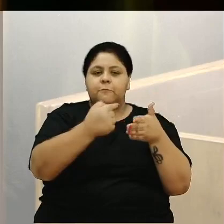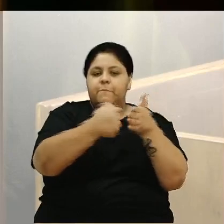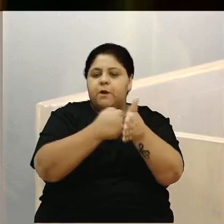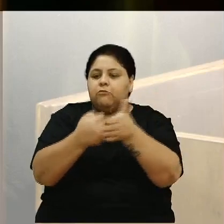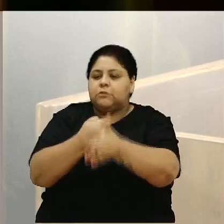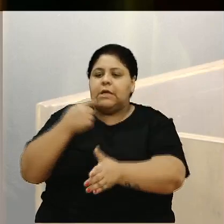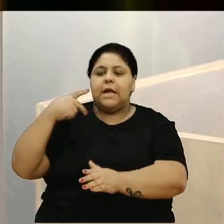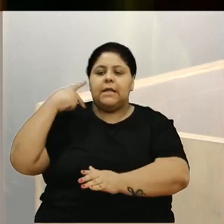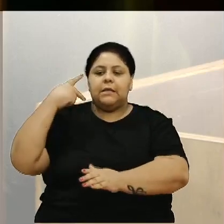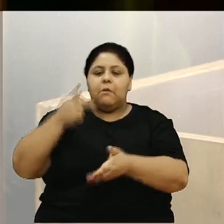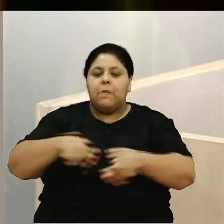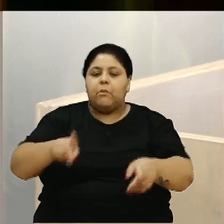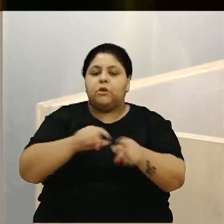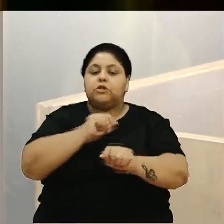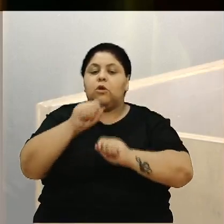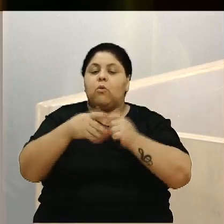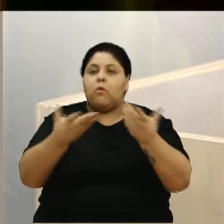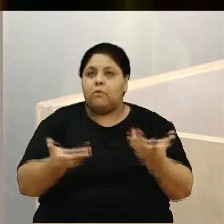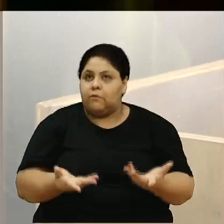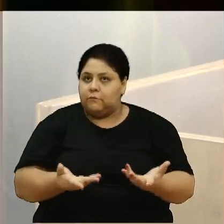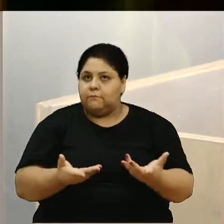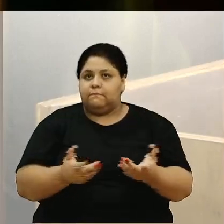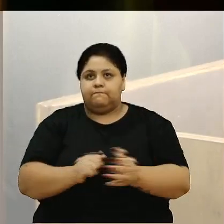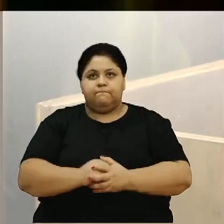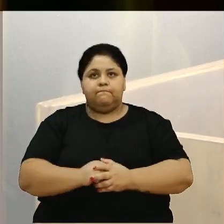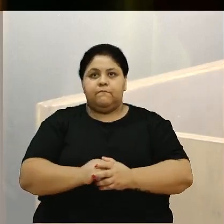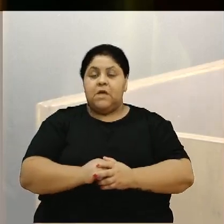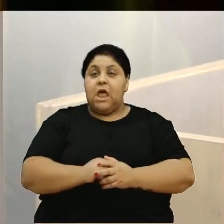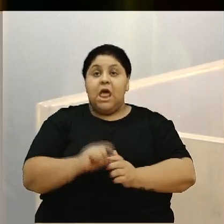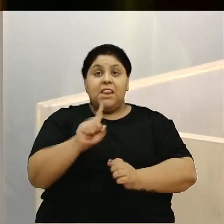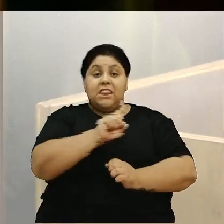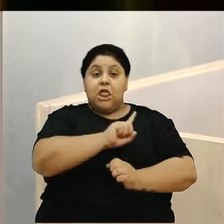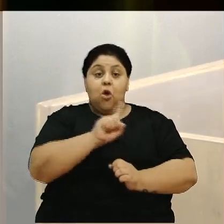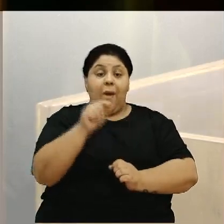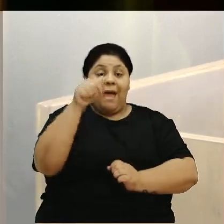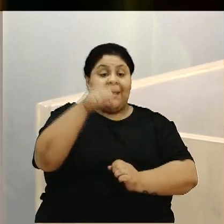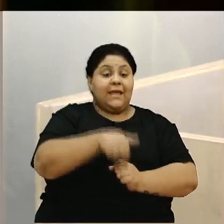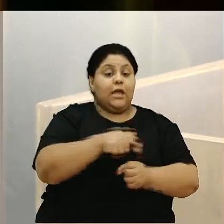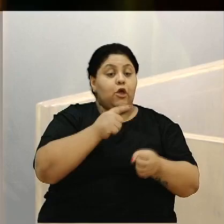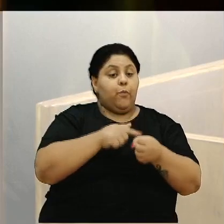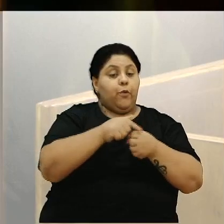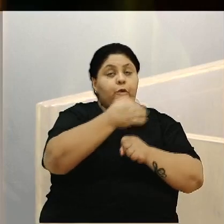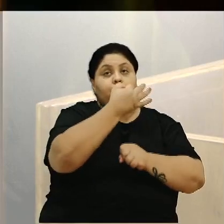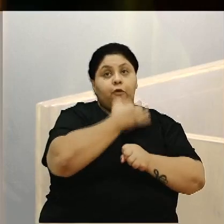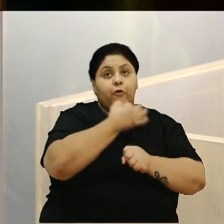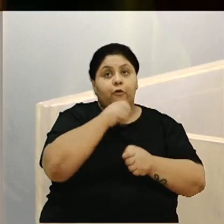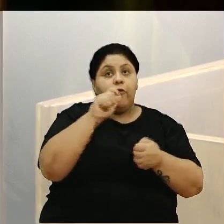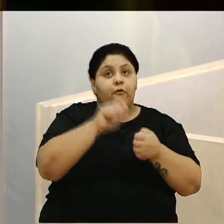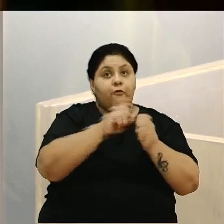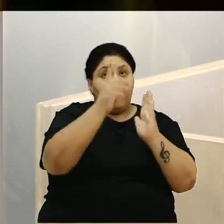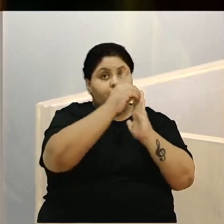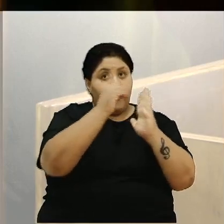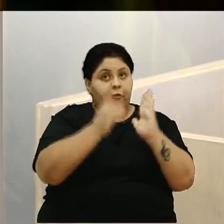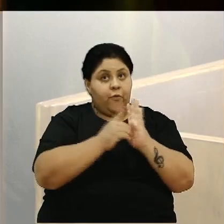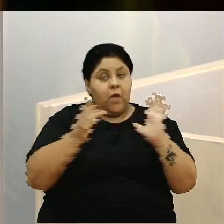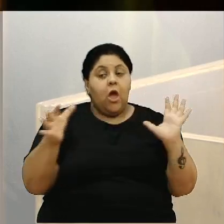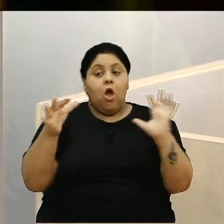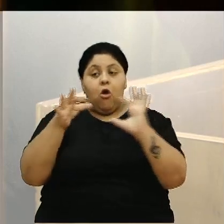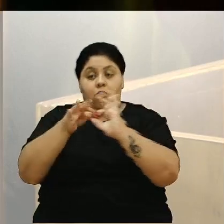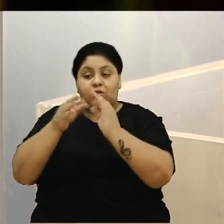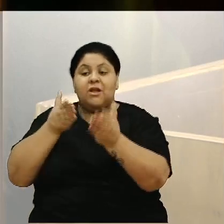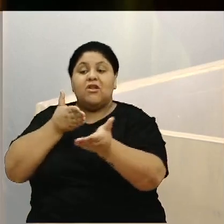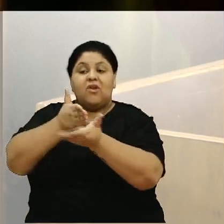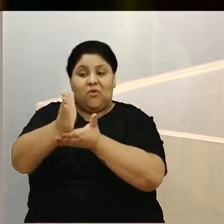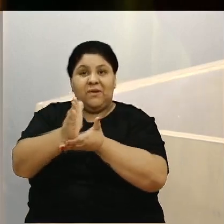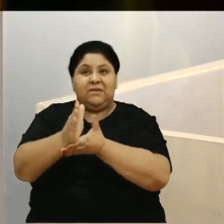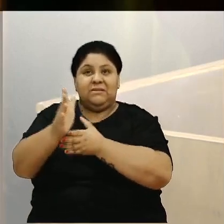como vai funcionar. Dizer que não é para o município, né, de Caxias do Sul. O município fez o decreto, a União reconheceu a calamidade